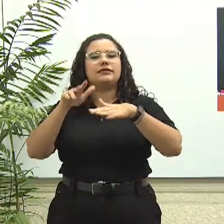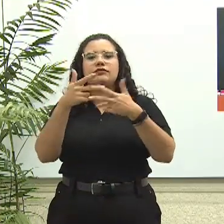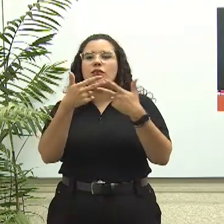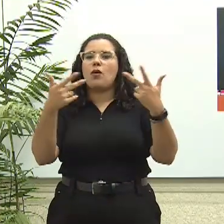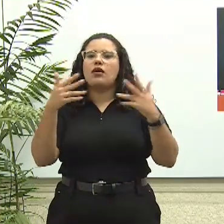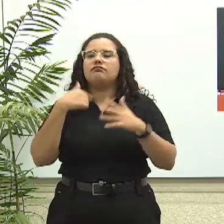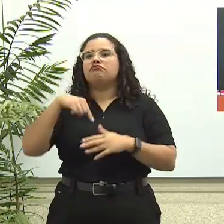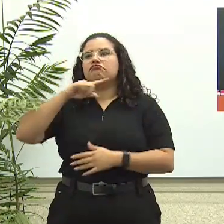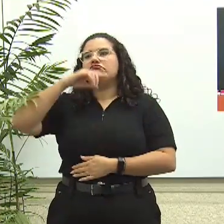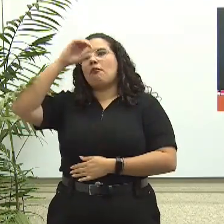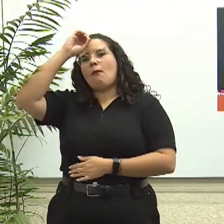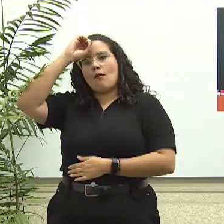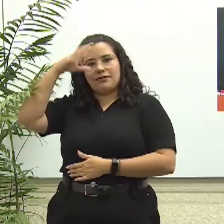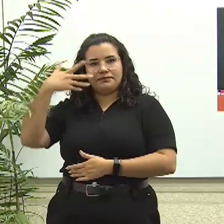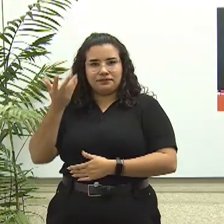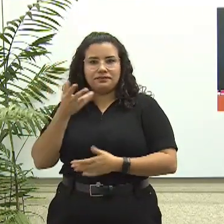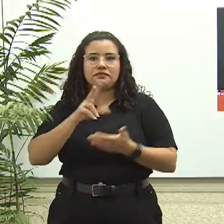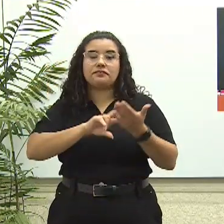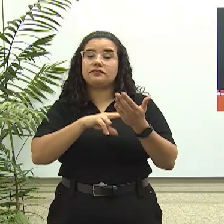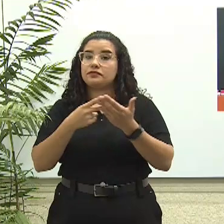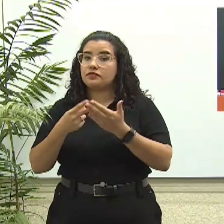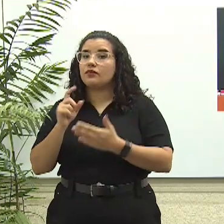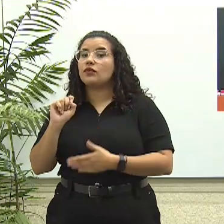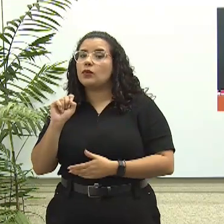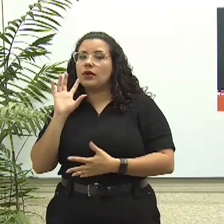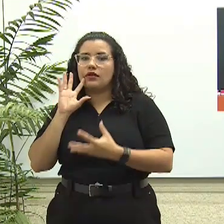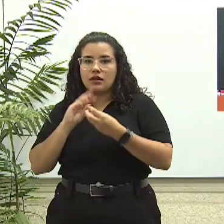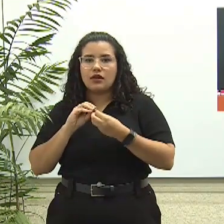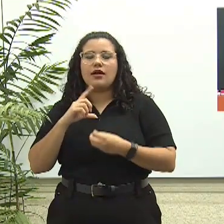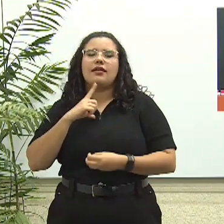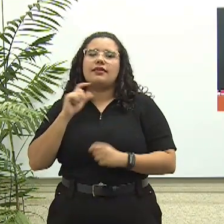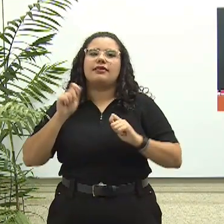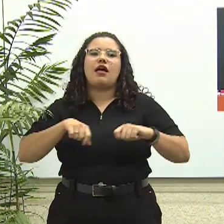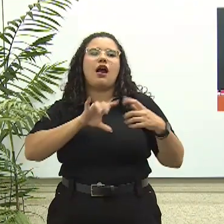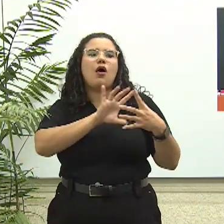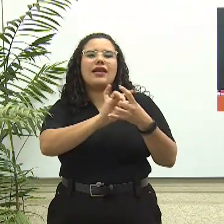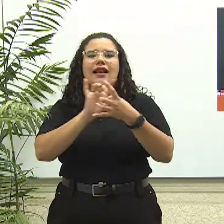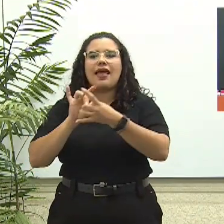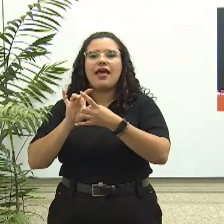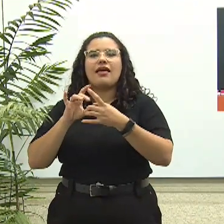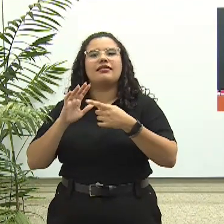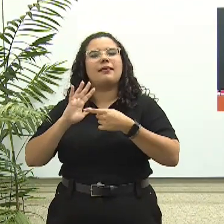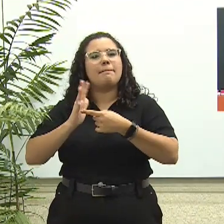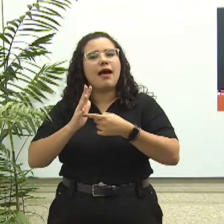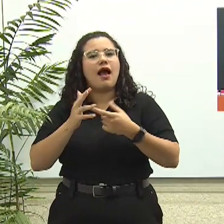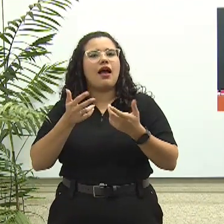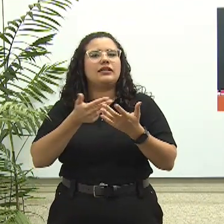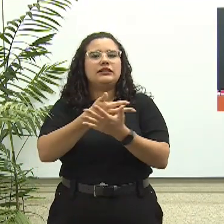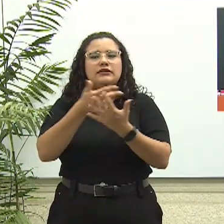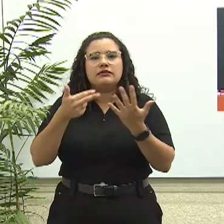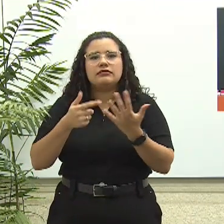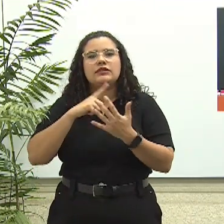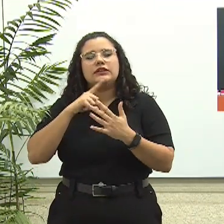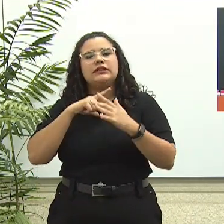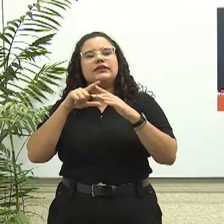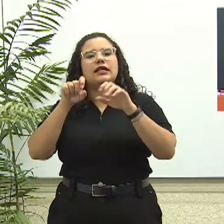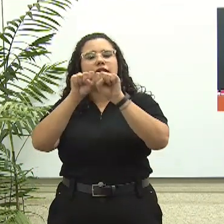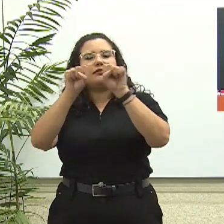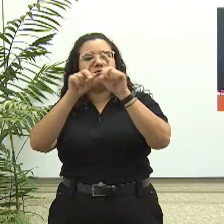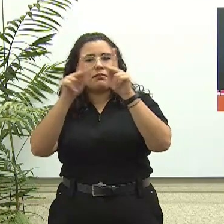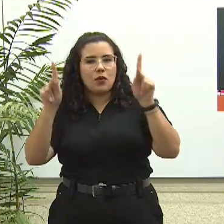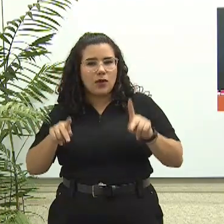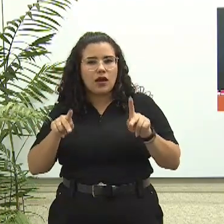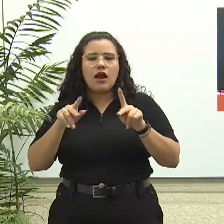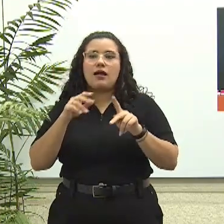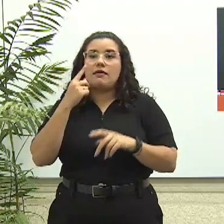não previstos né traduzindo eh eu tenho posso conectar máquinas a a a programas que podem avaliar se a